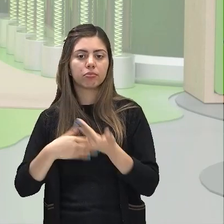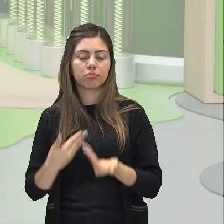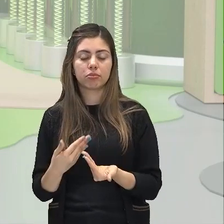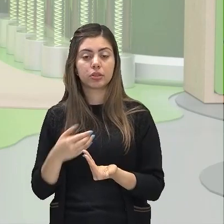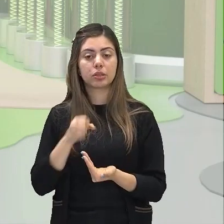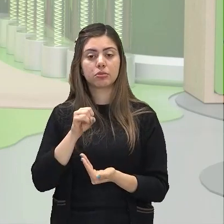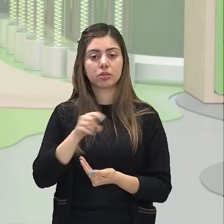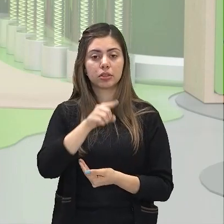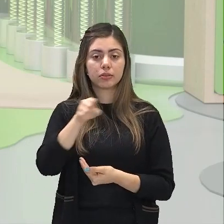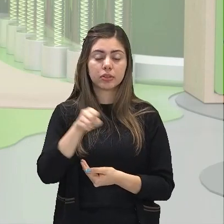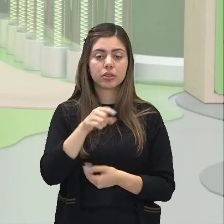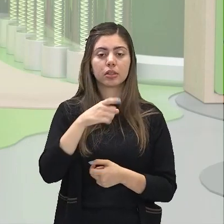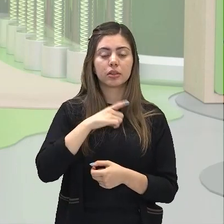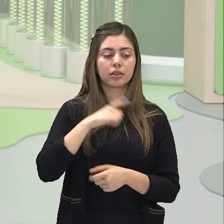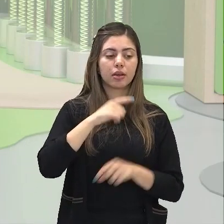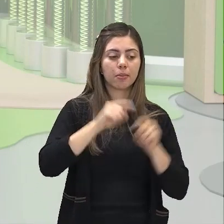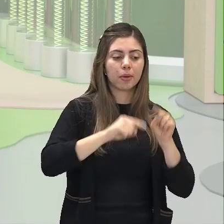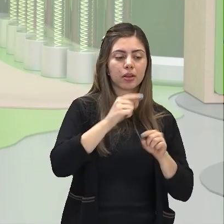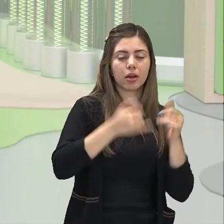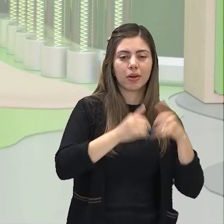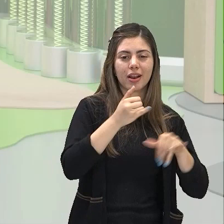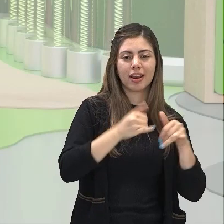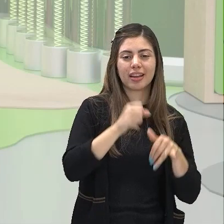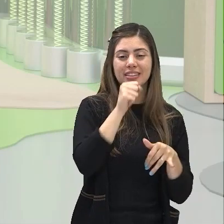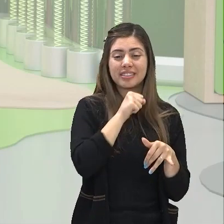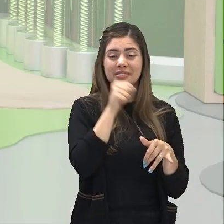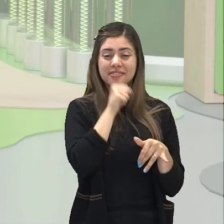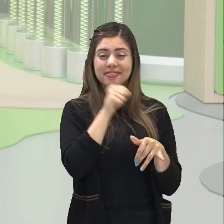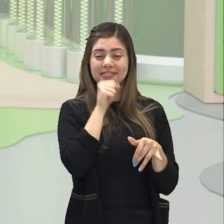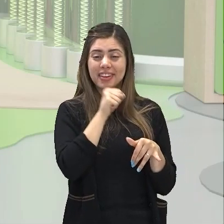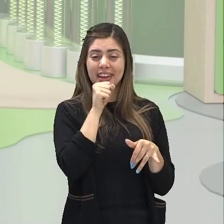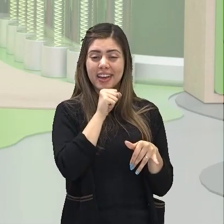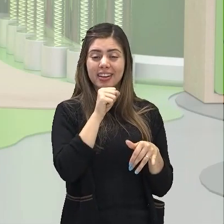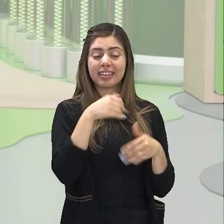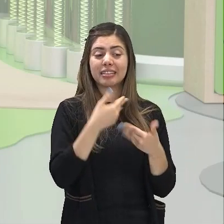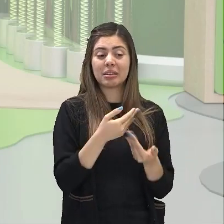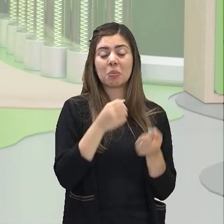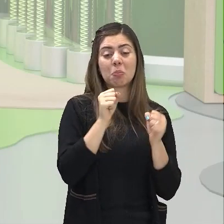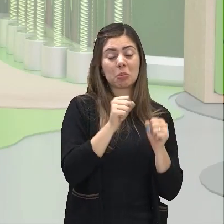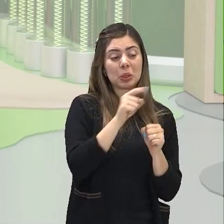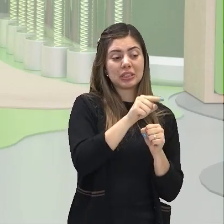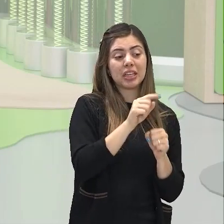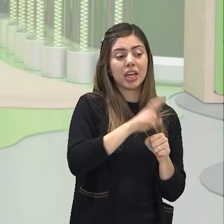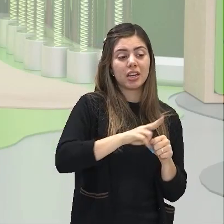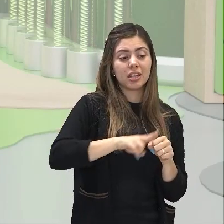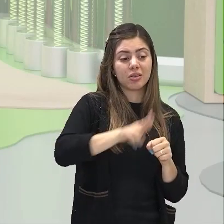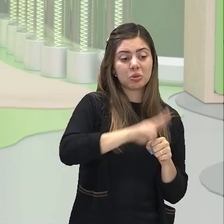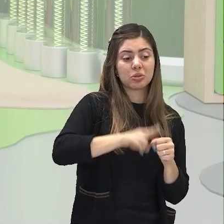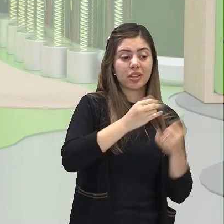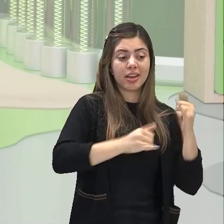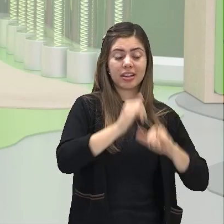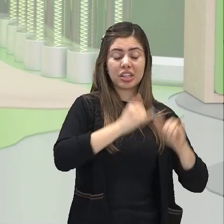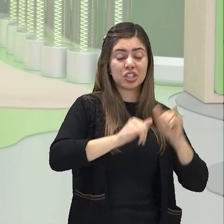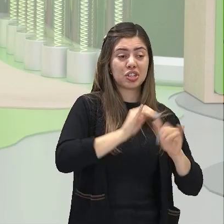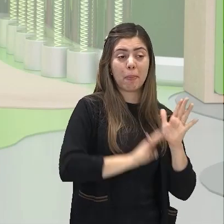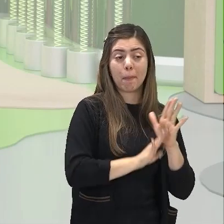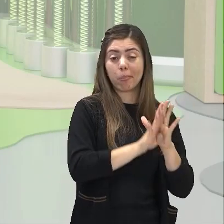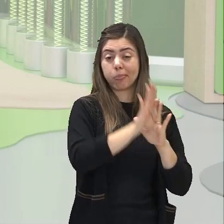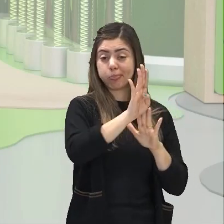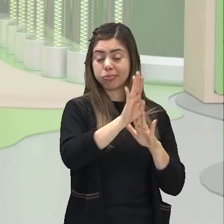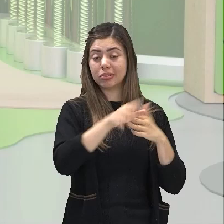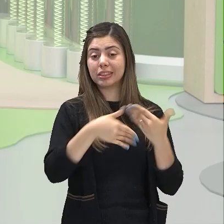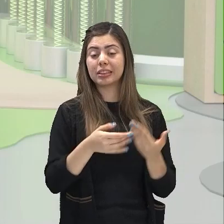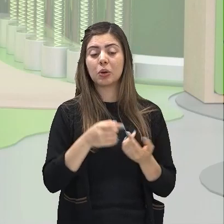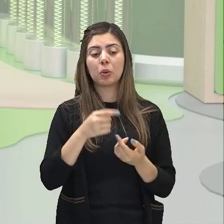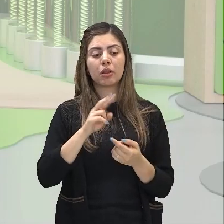você tem ali um equipamento, né, muito antigo, uma geladeira muito velha, pode ser que ela consuma muita energia. Às vezes chega a conta no final do mês,